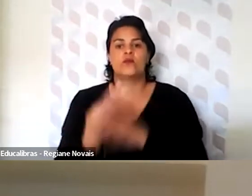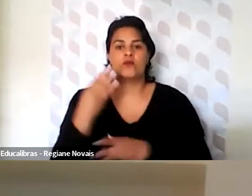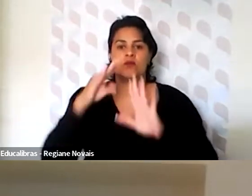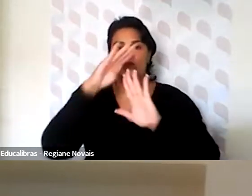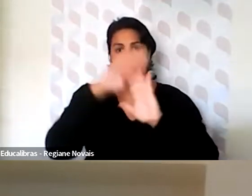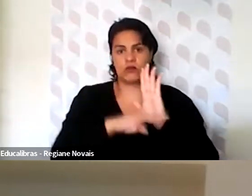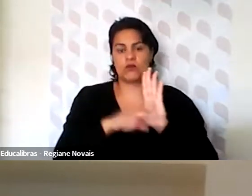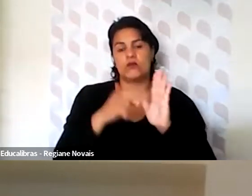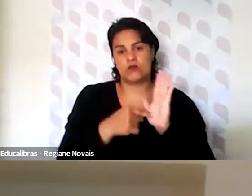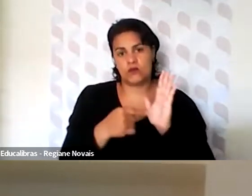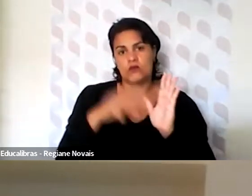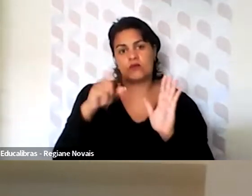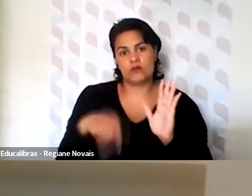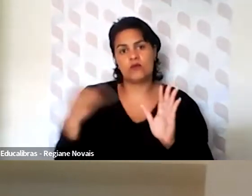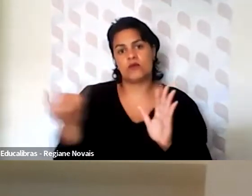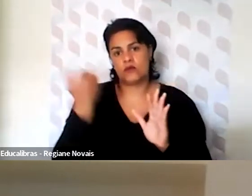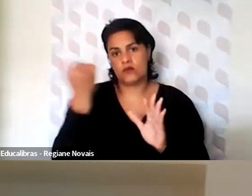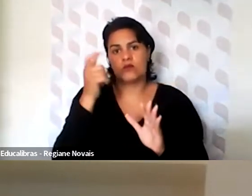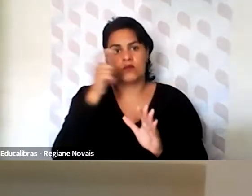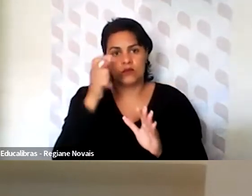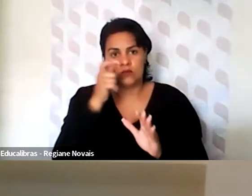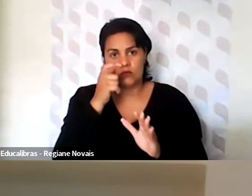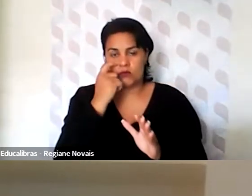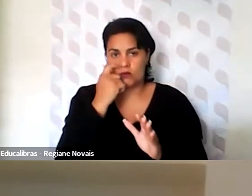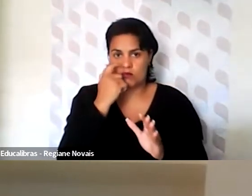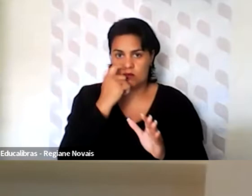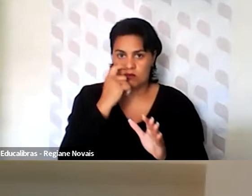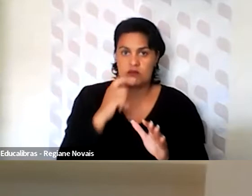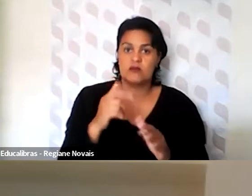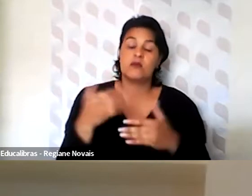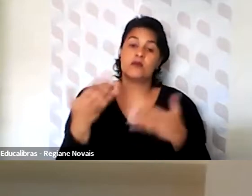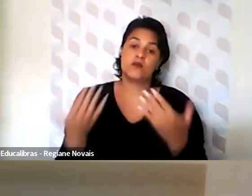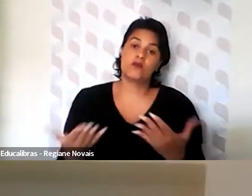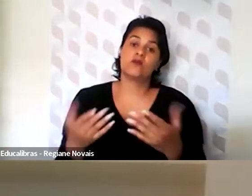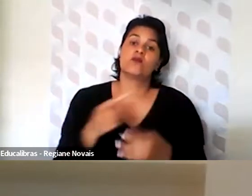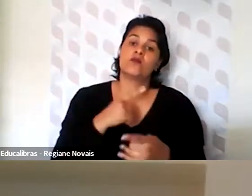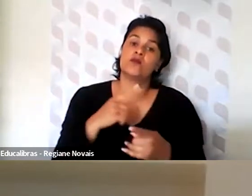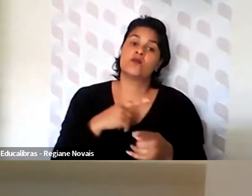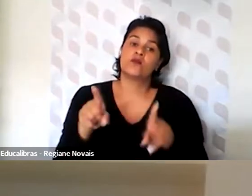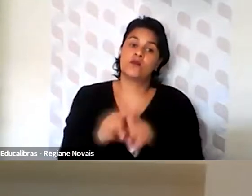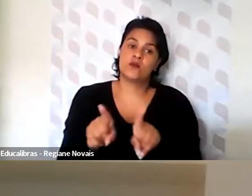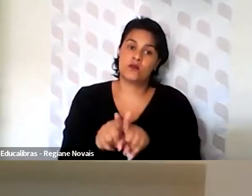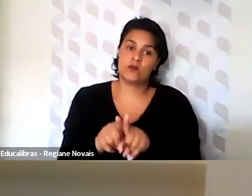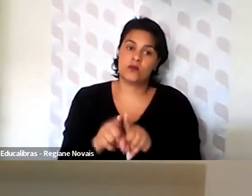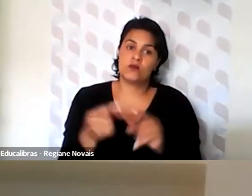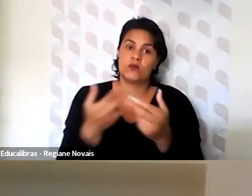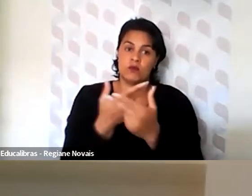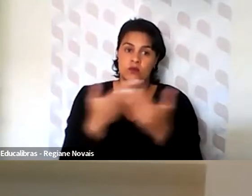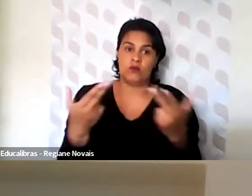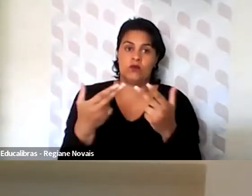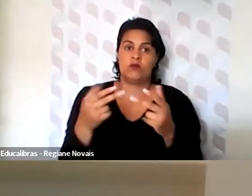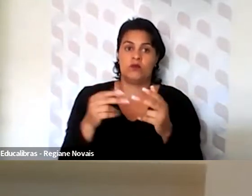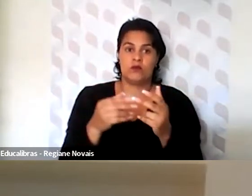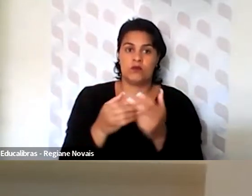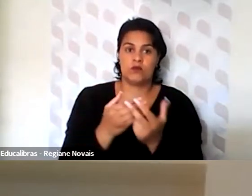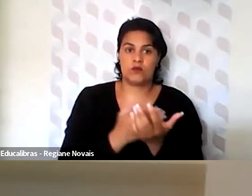e a gente tem acompanhado isso muito de perto. E, por fim, a gente tem no mundo de finanças uma iniciativa da qual a Natura & Co é